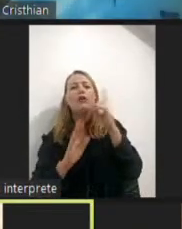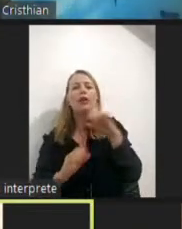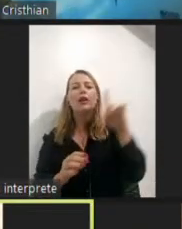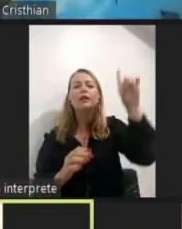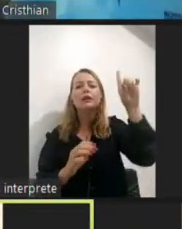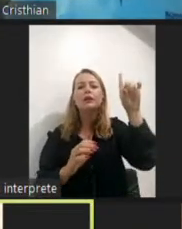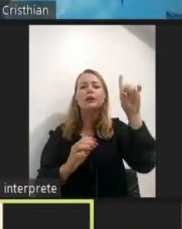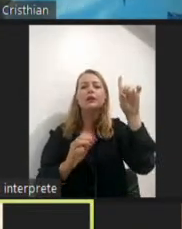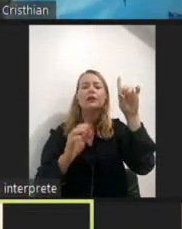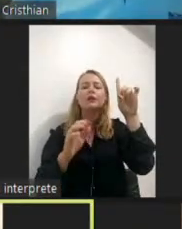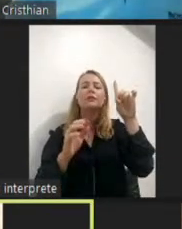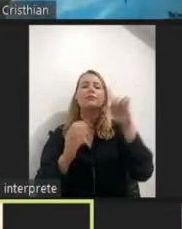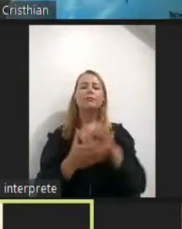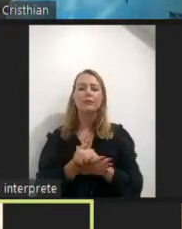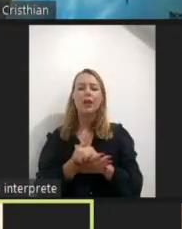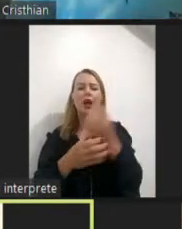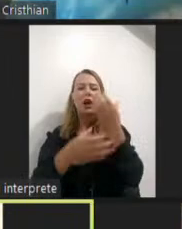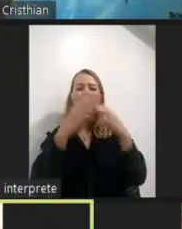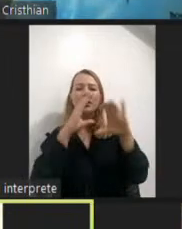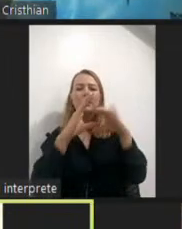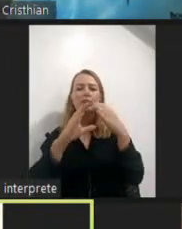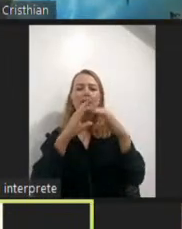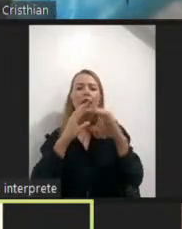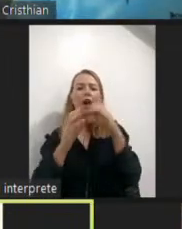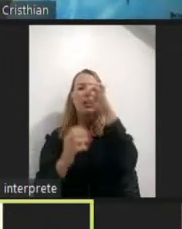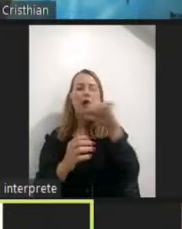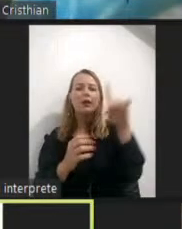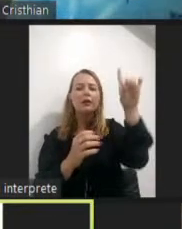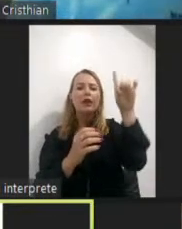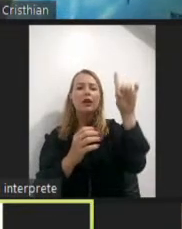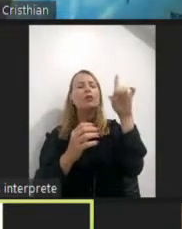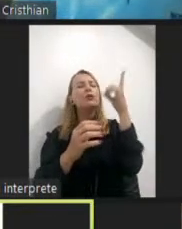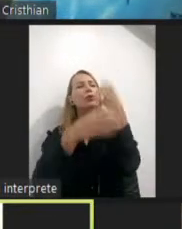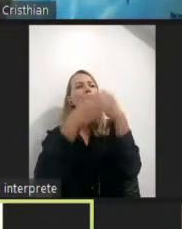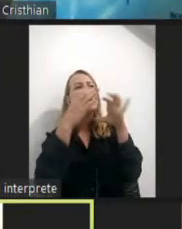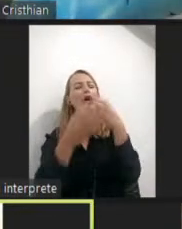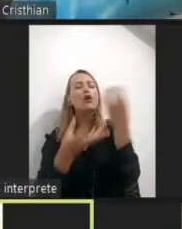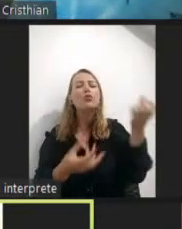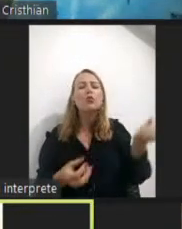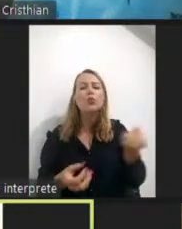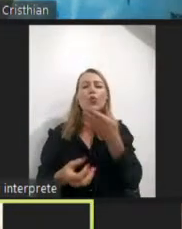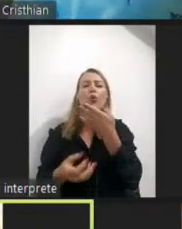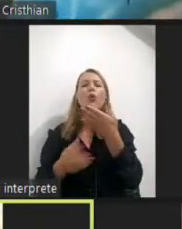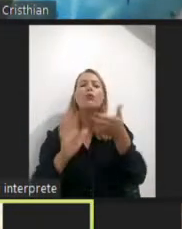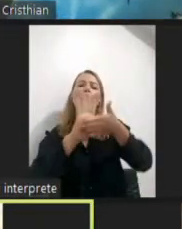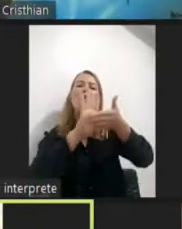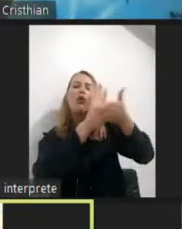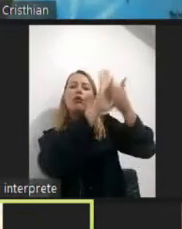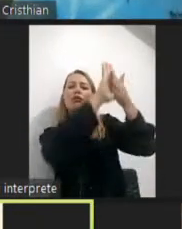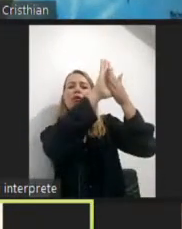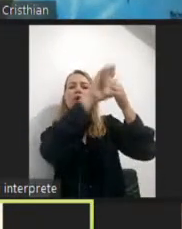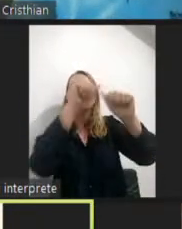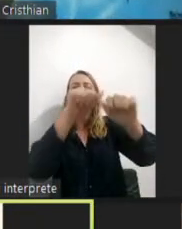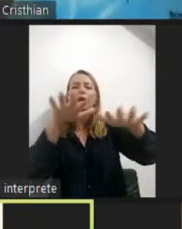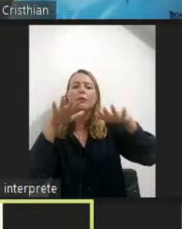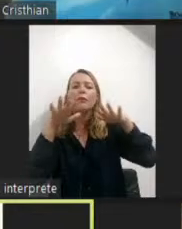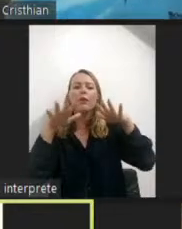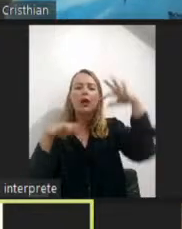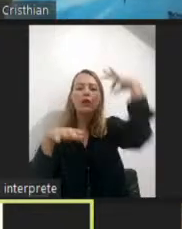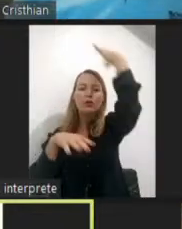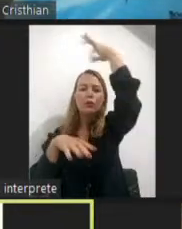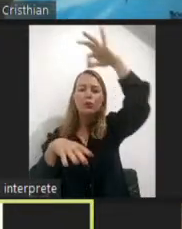ao Senhor um cântico novo e o seu louvor na Assembleia dos Santos.